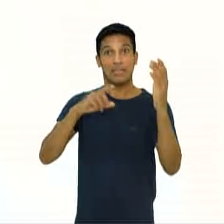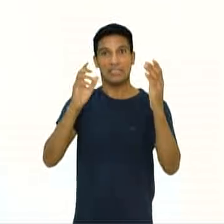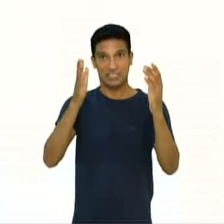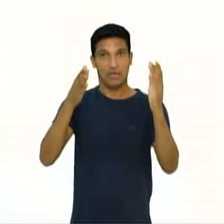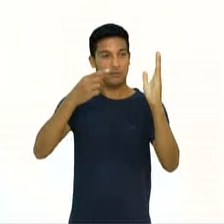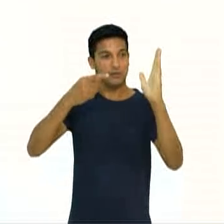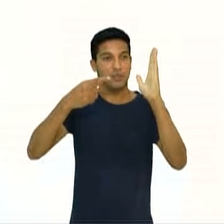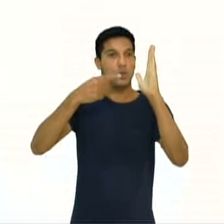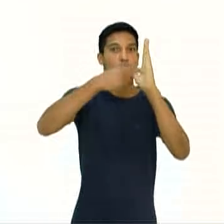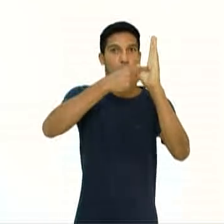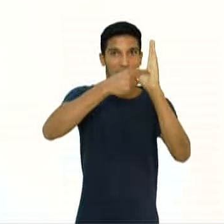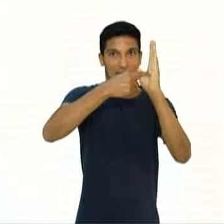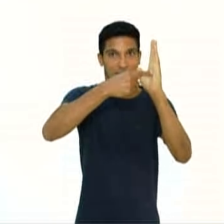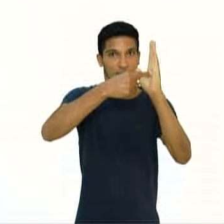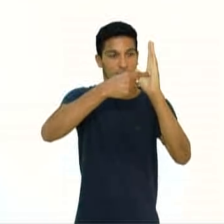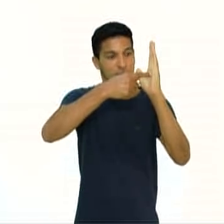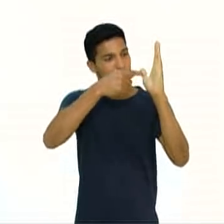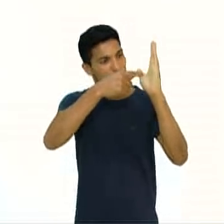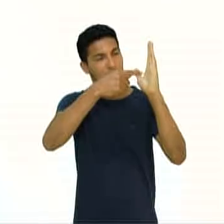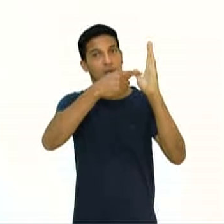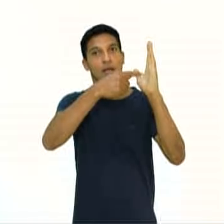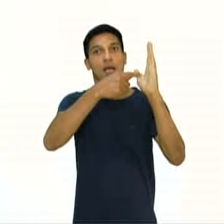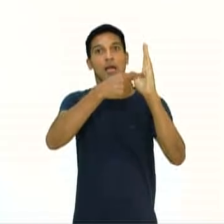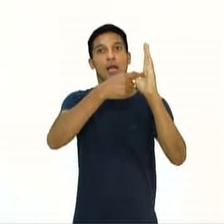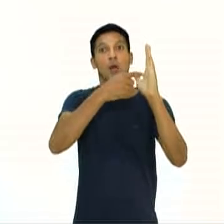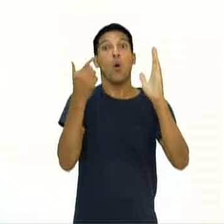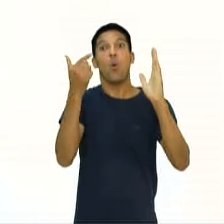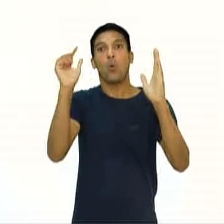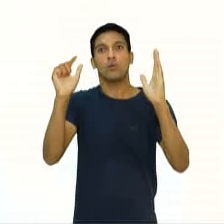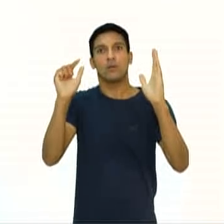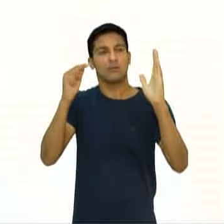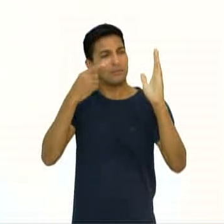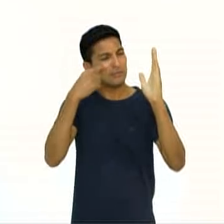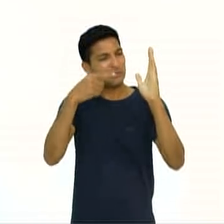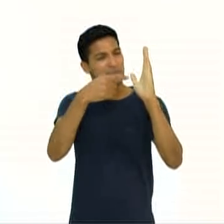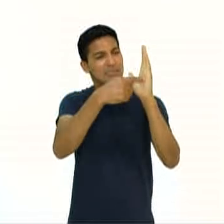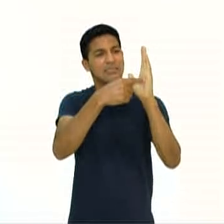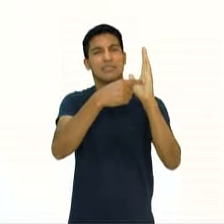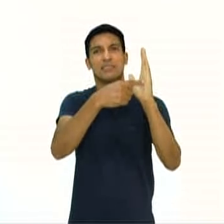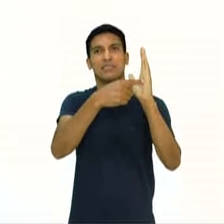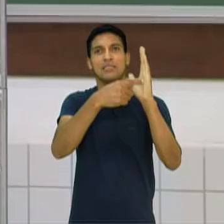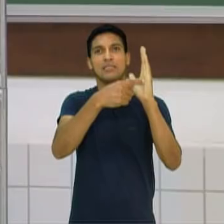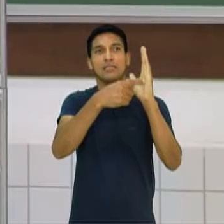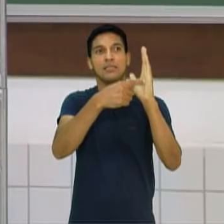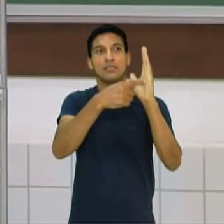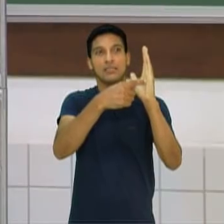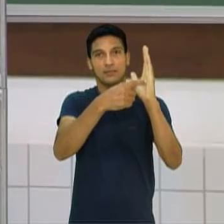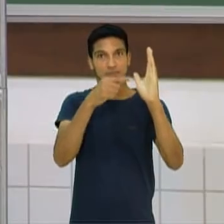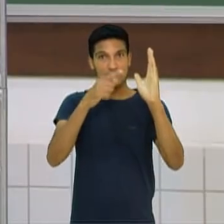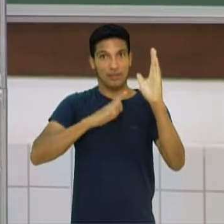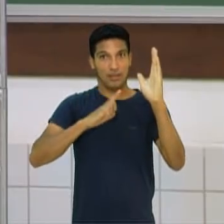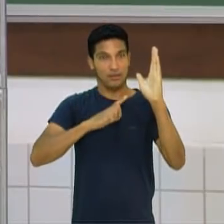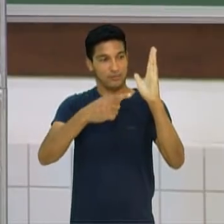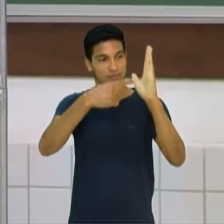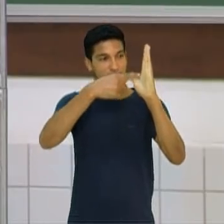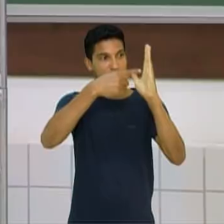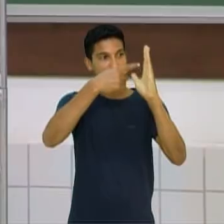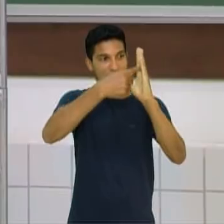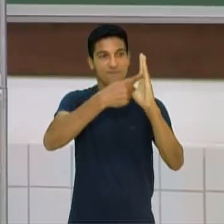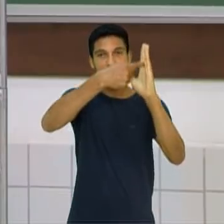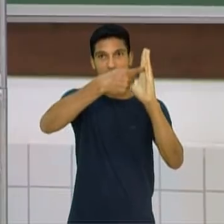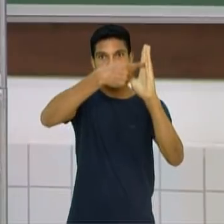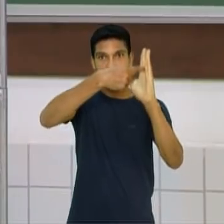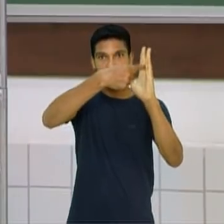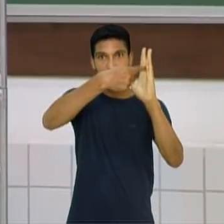e assim partir a flecha em questão. Então, olha só, uma flecha já